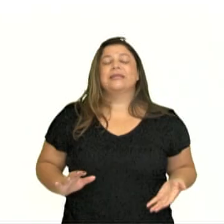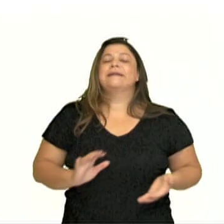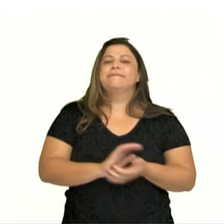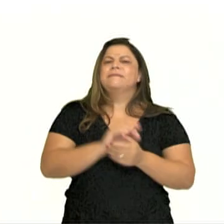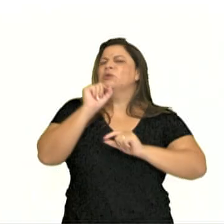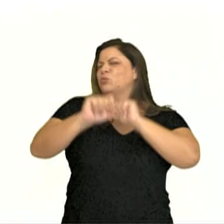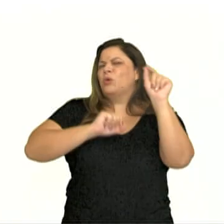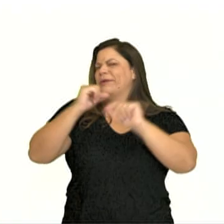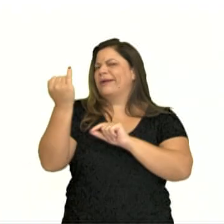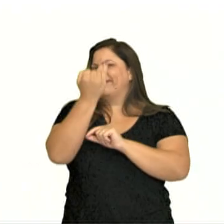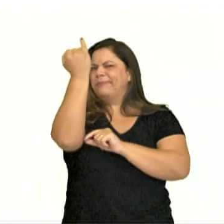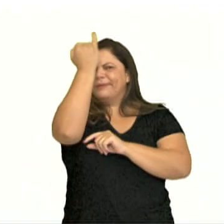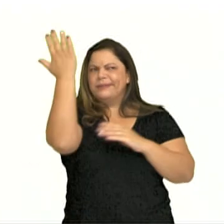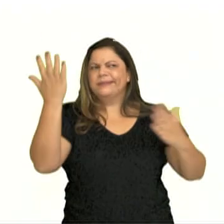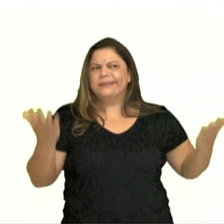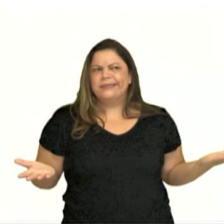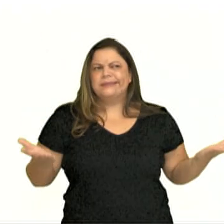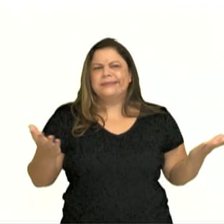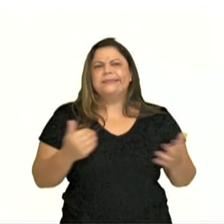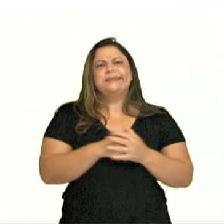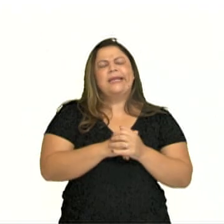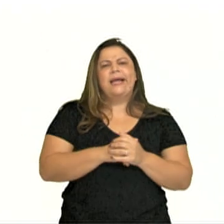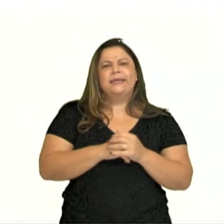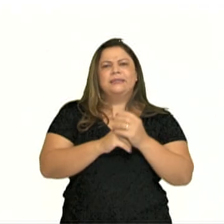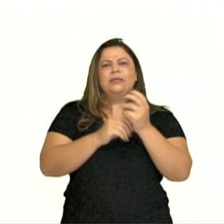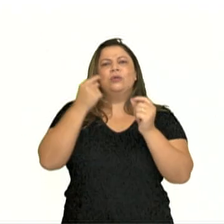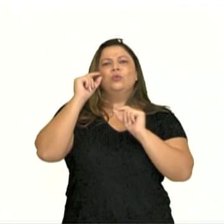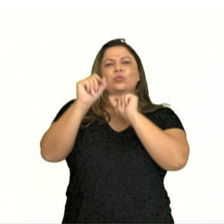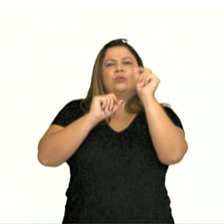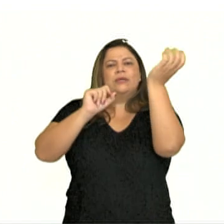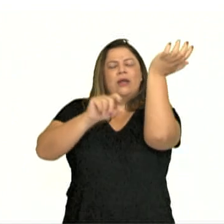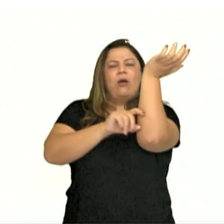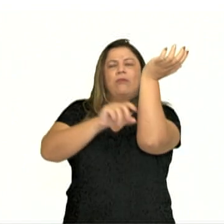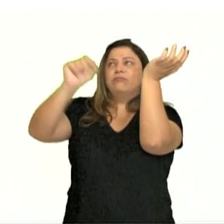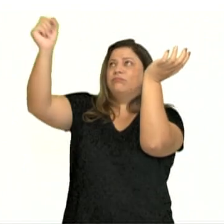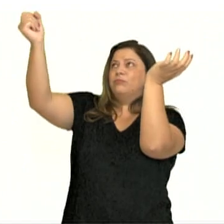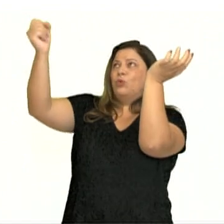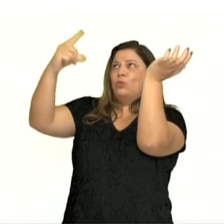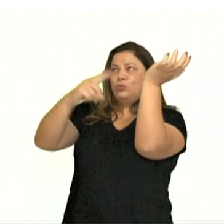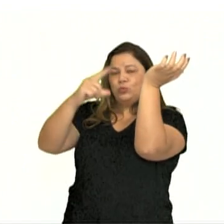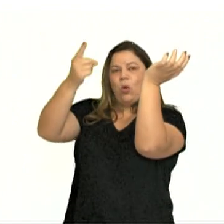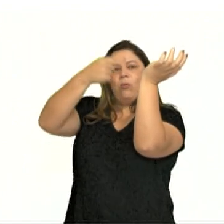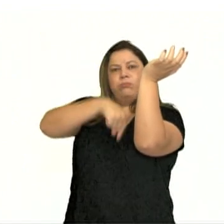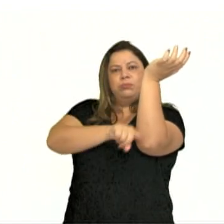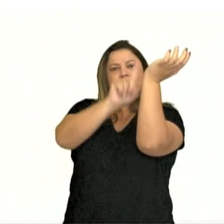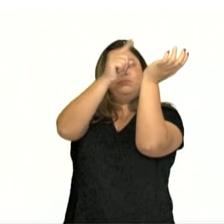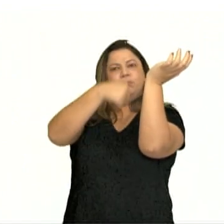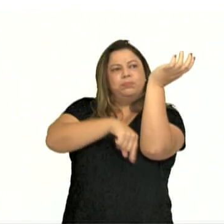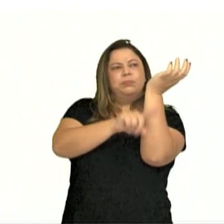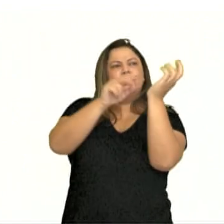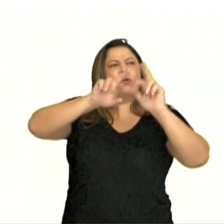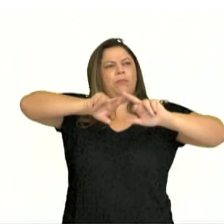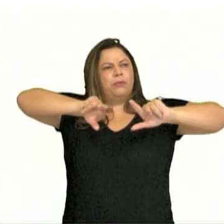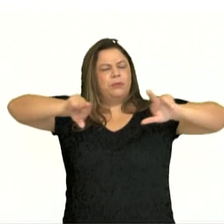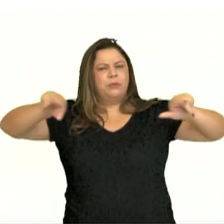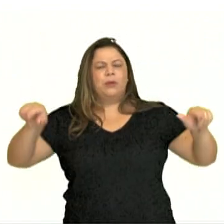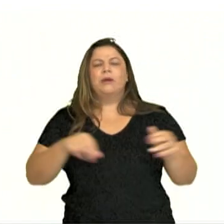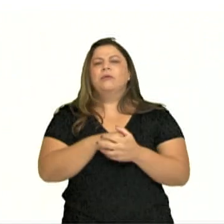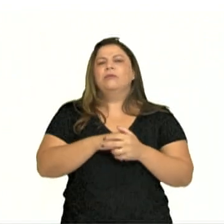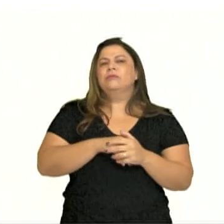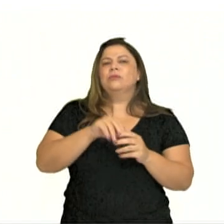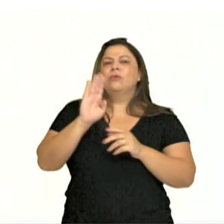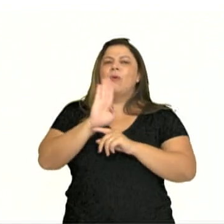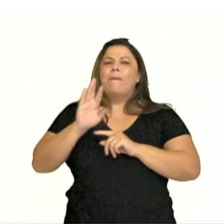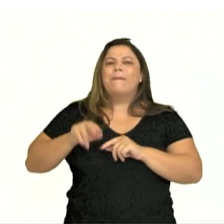é a importância dos seres, então, fotossintetizantes, como as plantas, as algas e algumas bactérias para